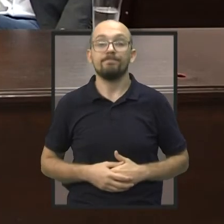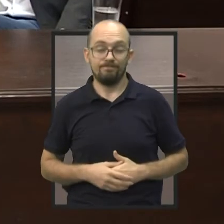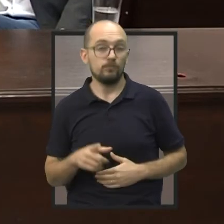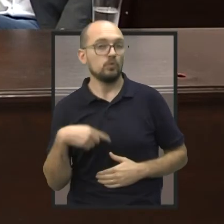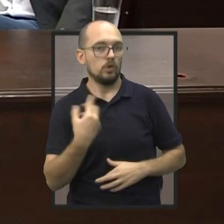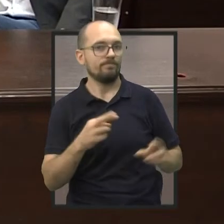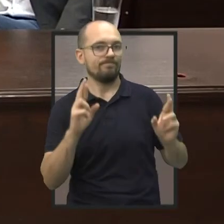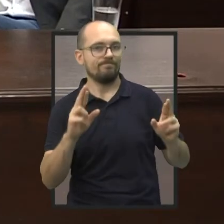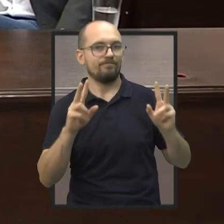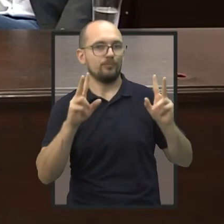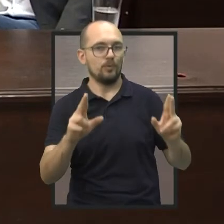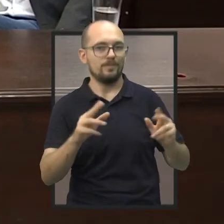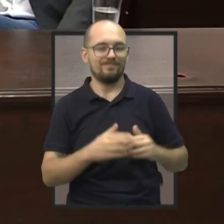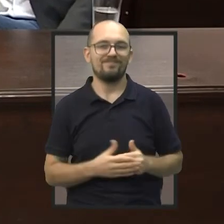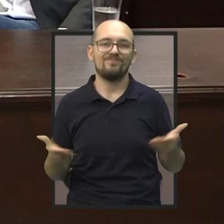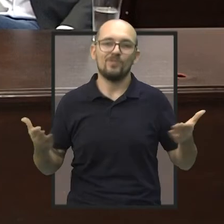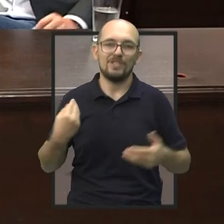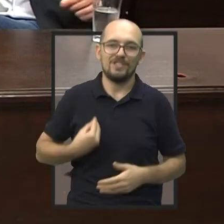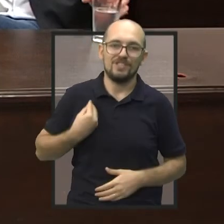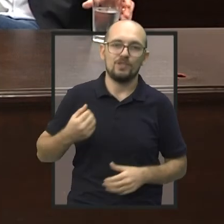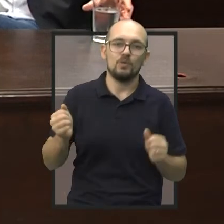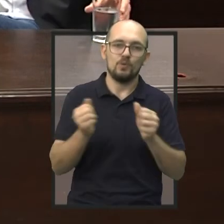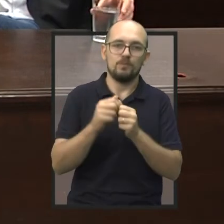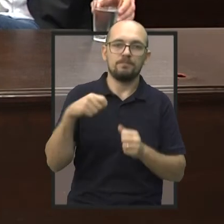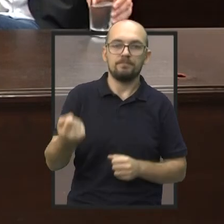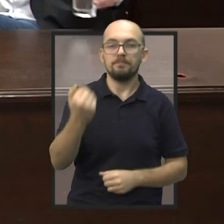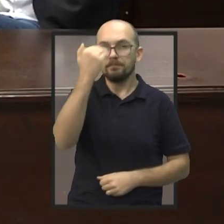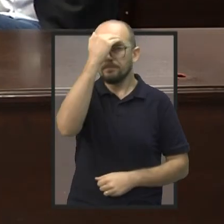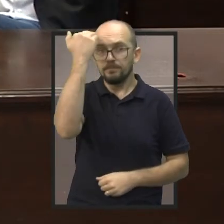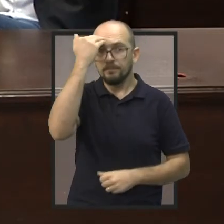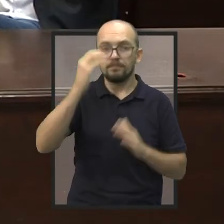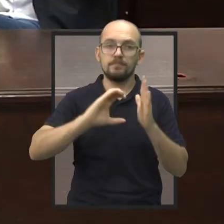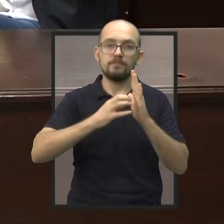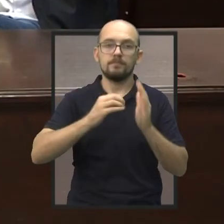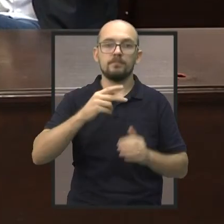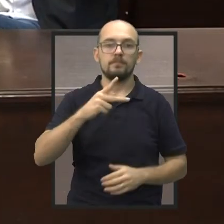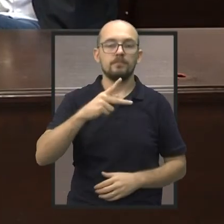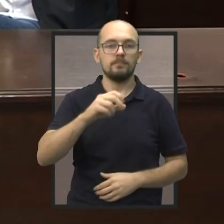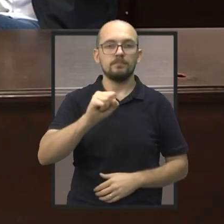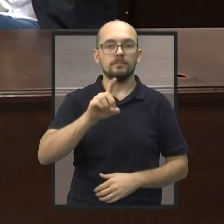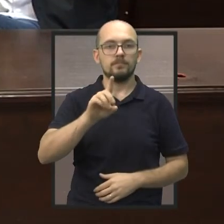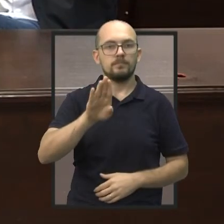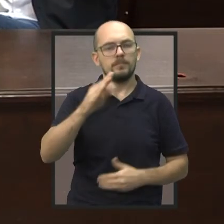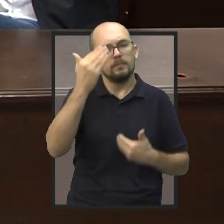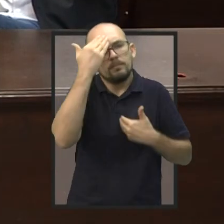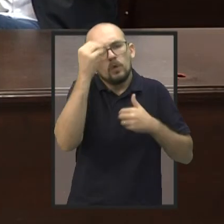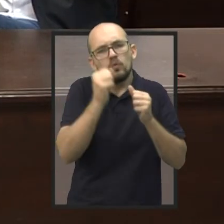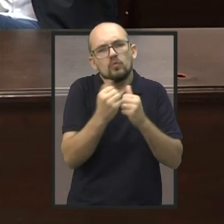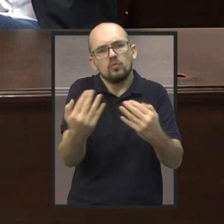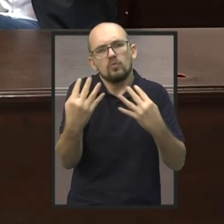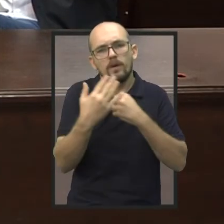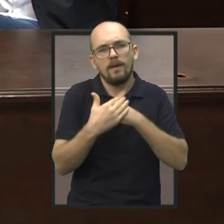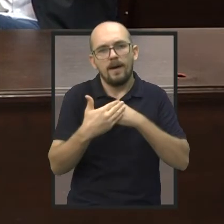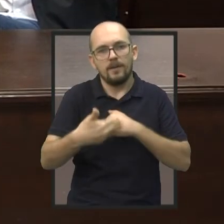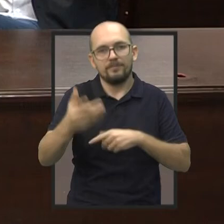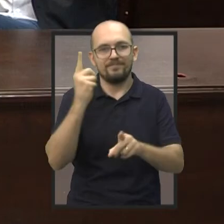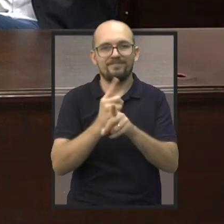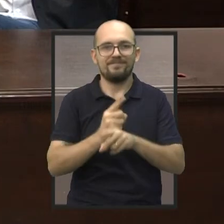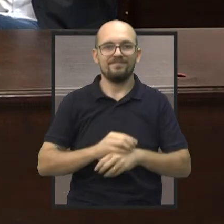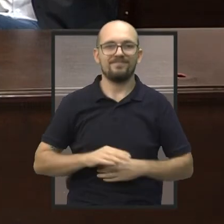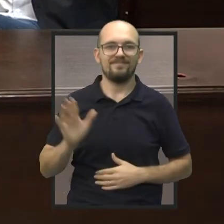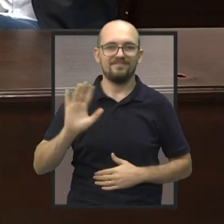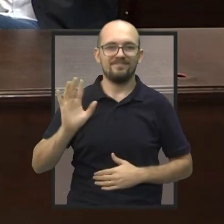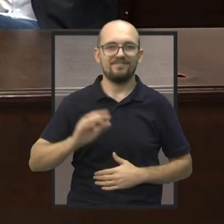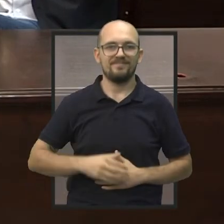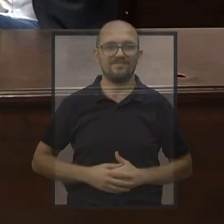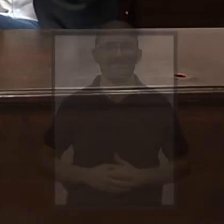todos nós. Nós recebemos hoje aqui o vereador João Pacheco do PSDB. Muito obrigado pela sua companhia, pelo carinho da sua audiência e até a próxima.